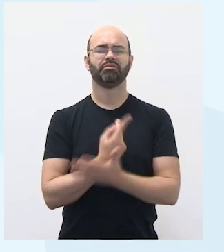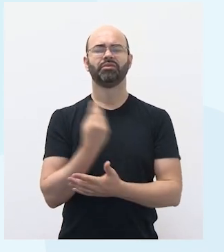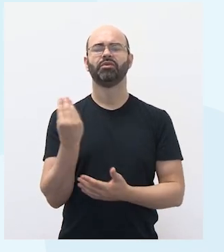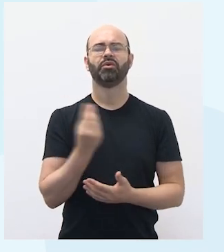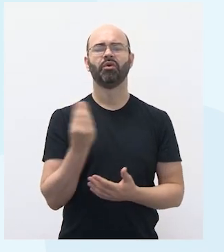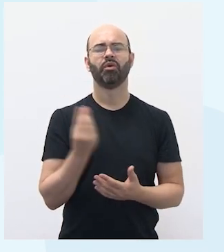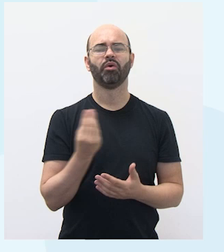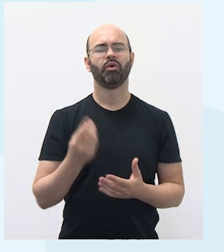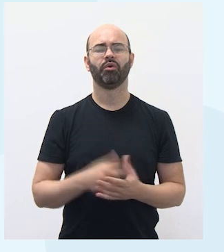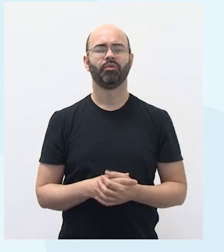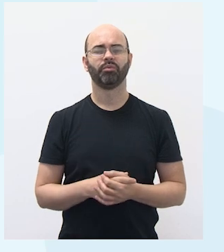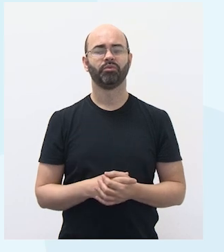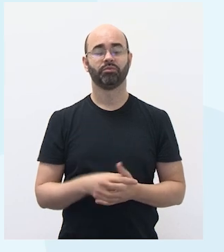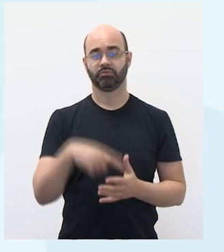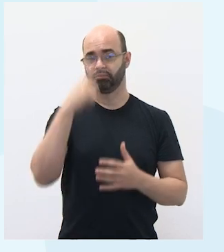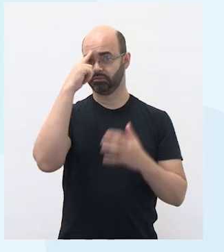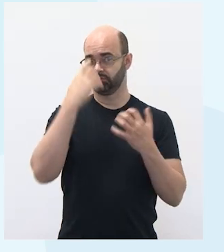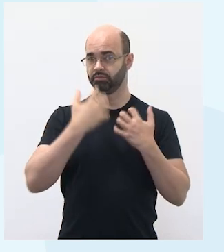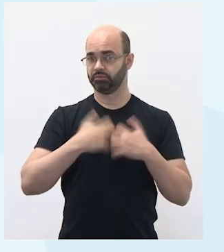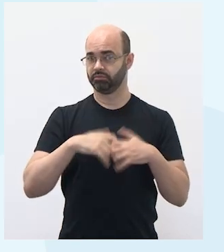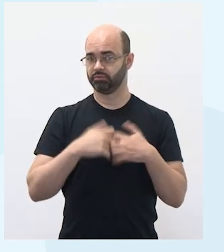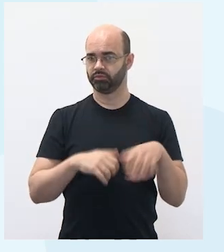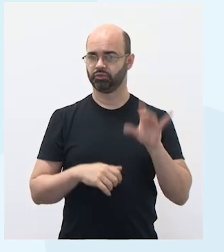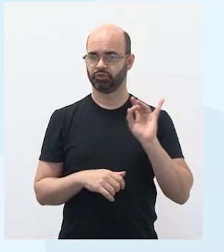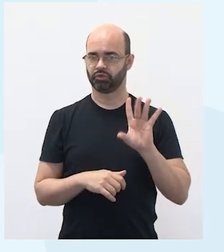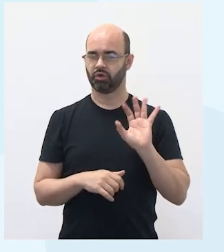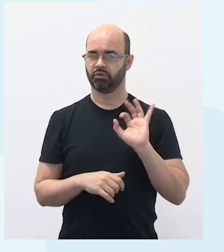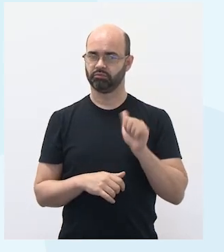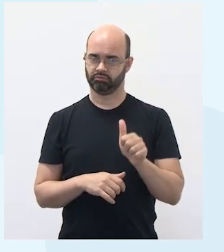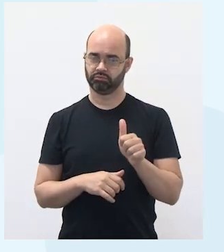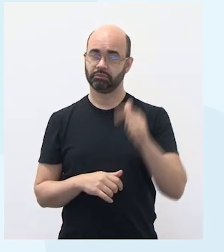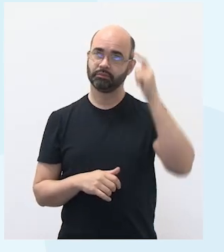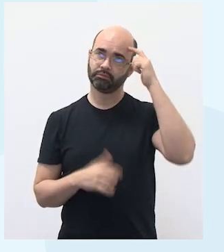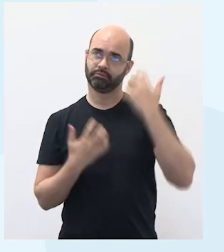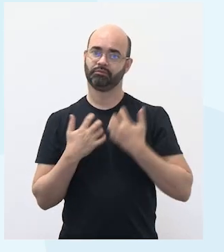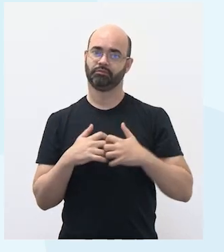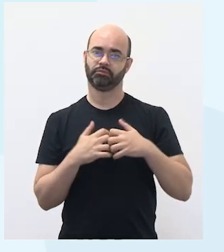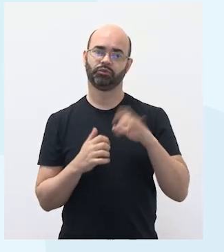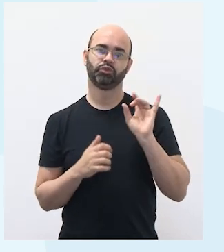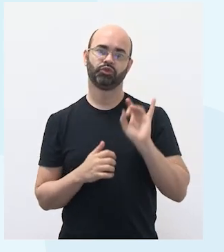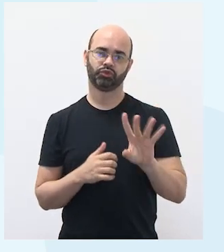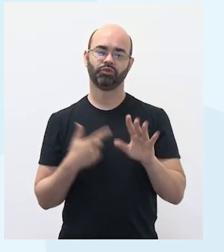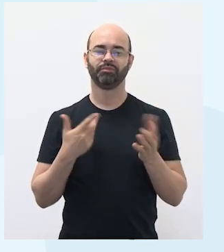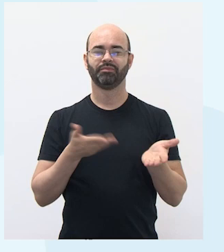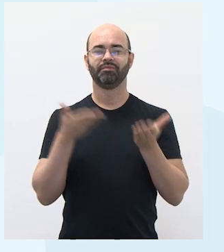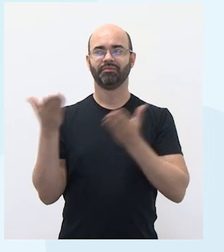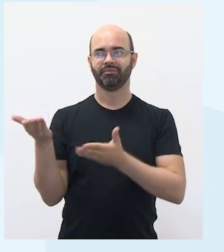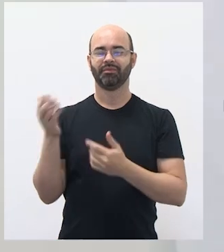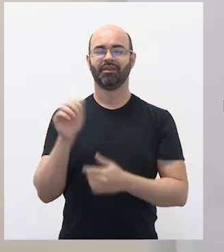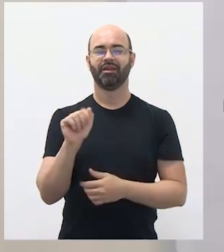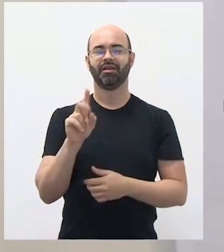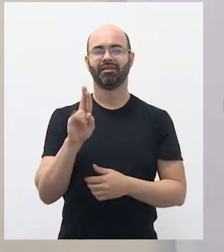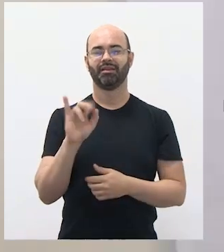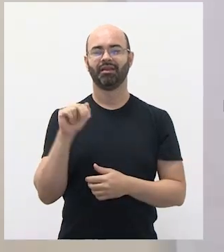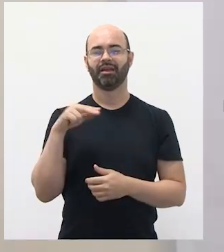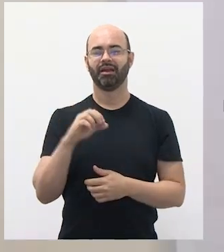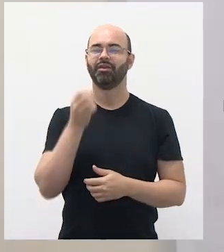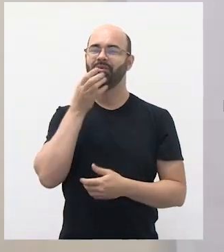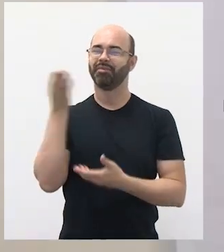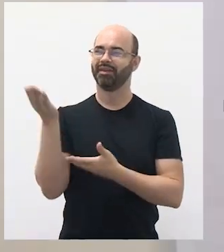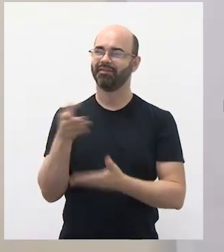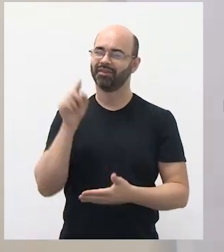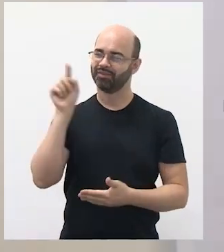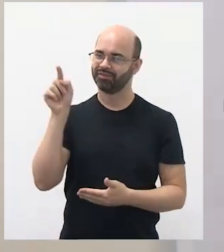É somente uma reflexão, tá ok? Uma reflexão. Passo a palavra, então, para o Adriano. Adriano, muito bem-vindo, é